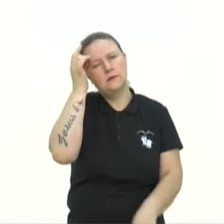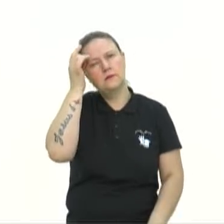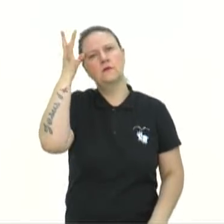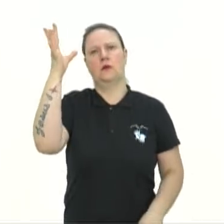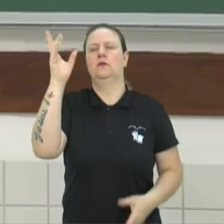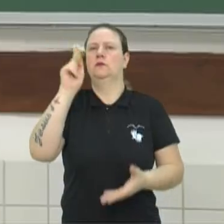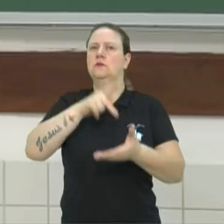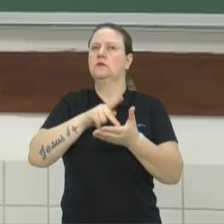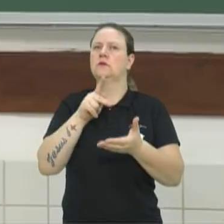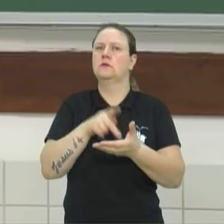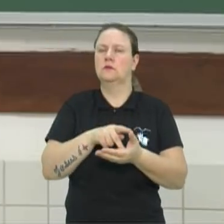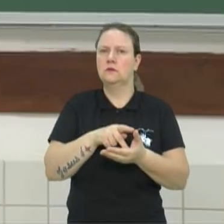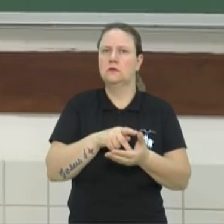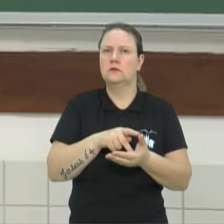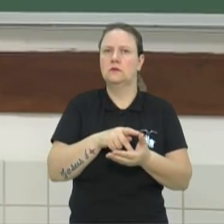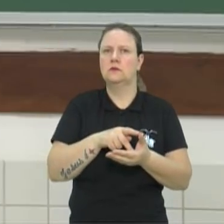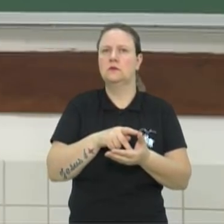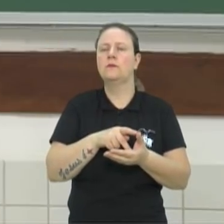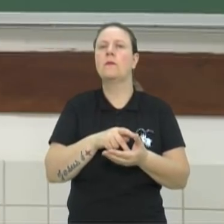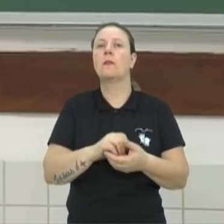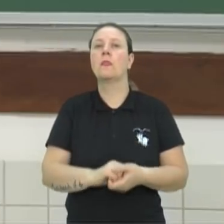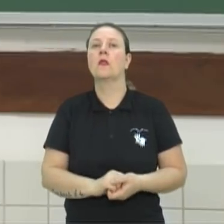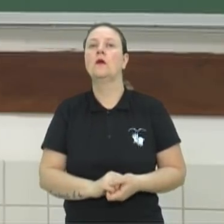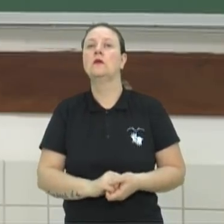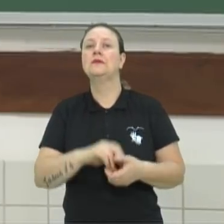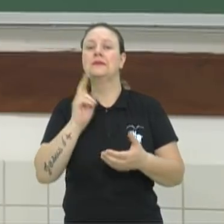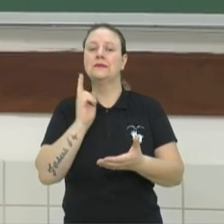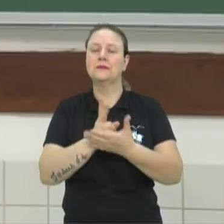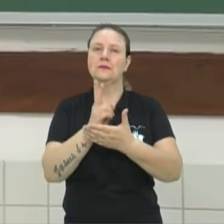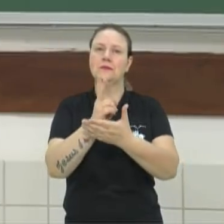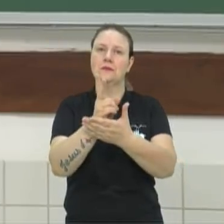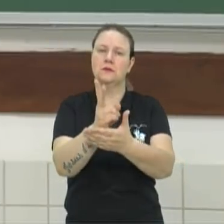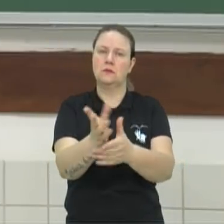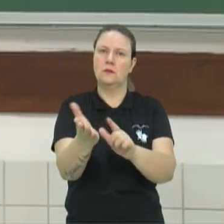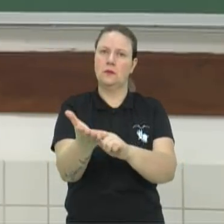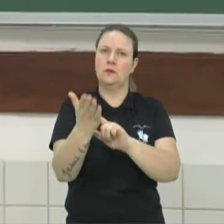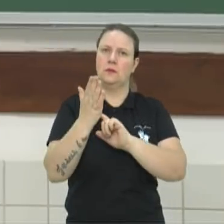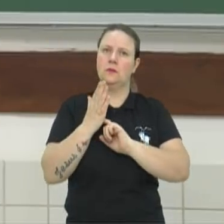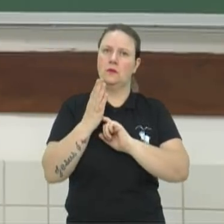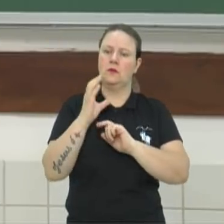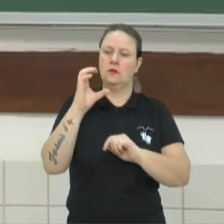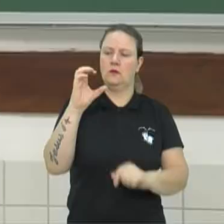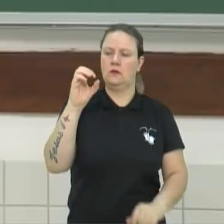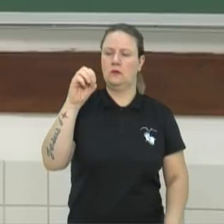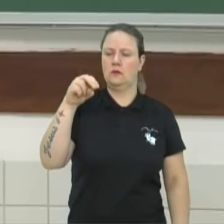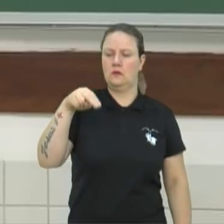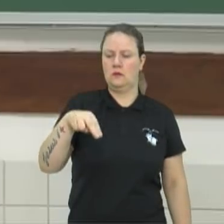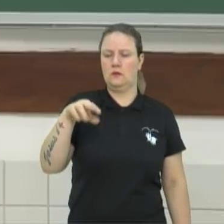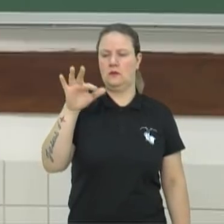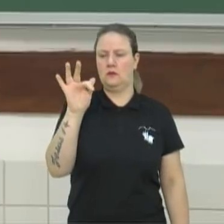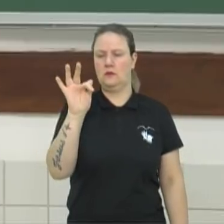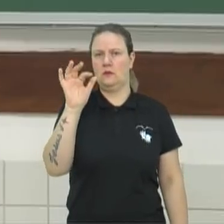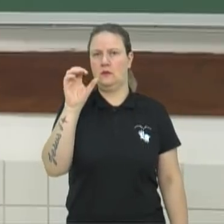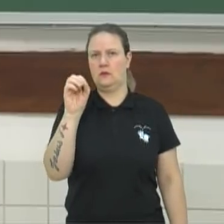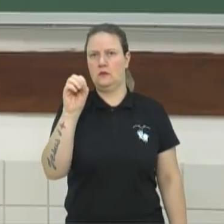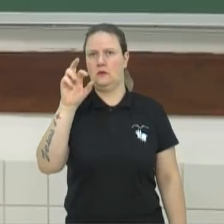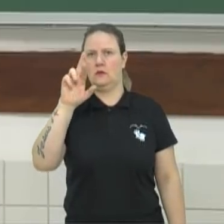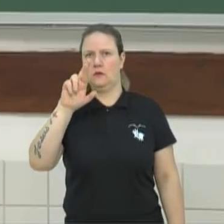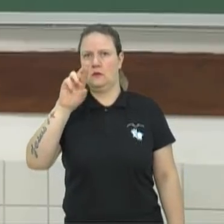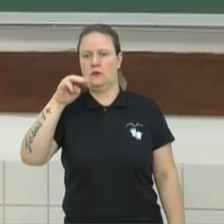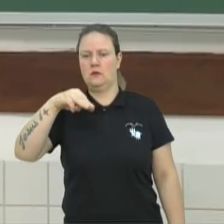fáceis. Essa é muito fácil, você vai tirar de letra. Toda vez que tiver a palavra conforme ou alguma palavra que